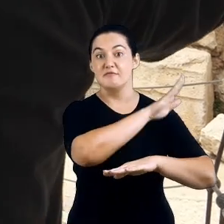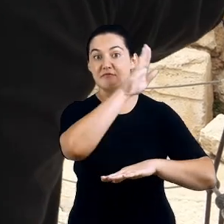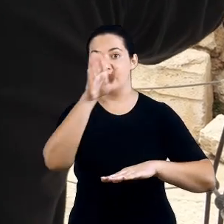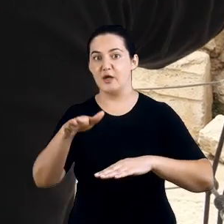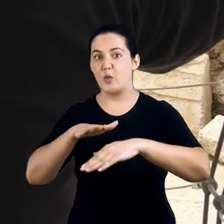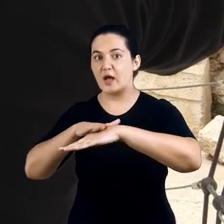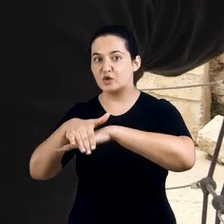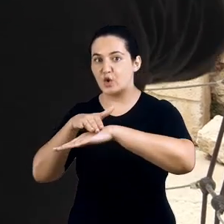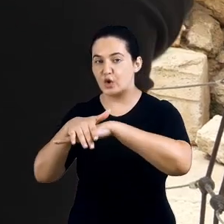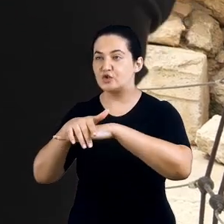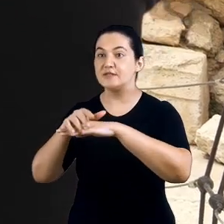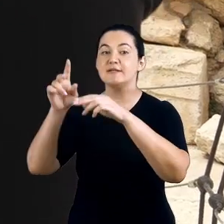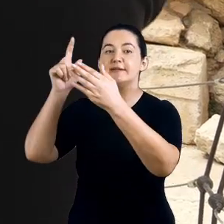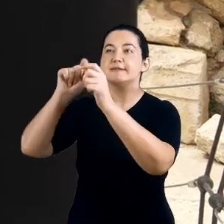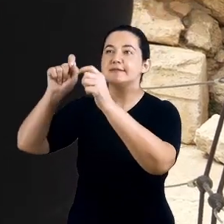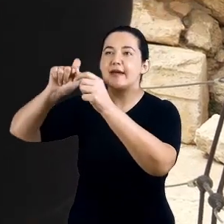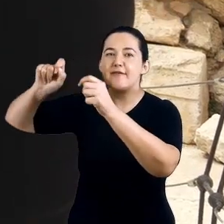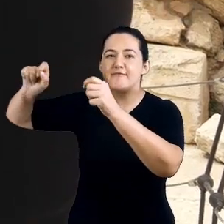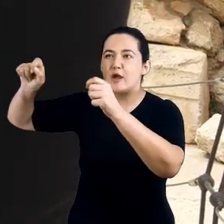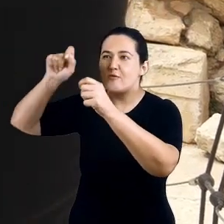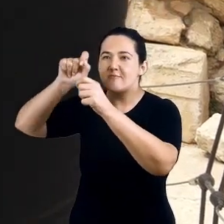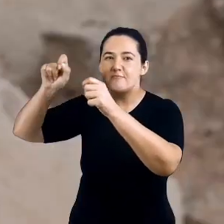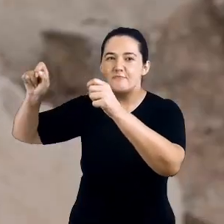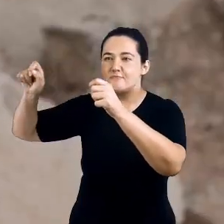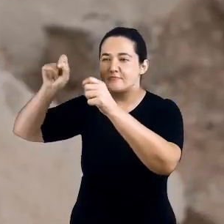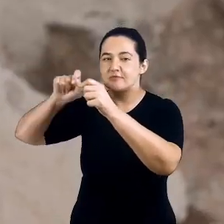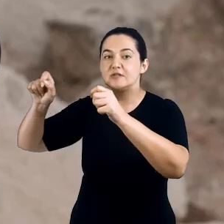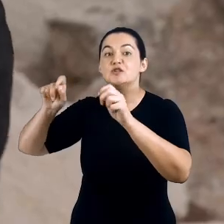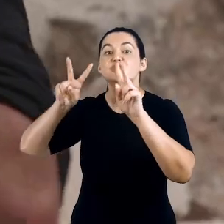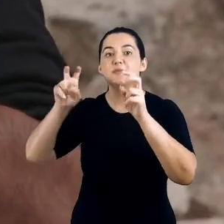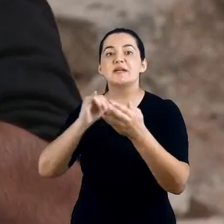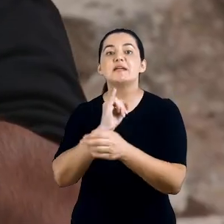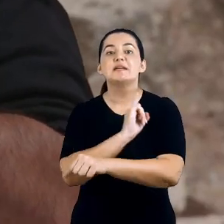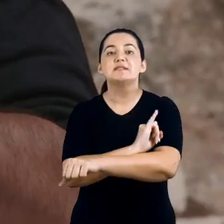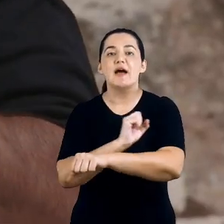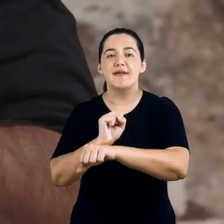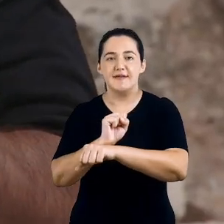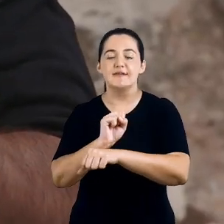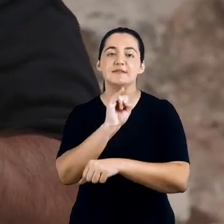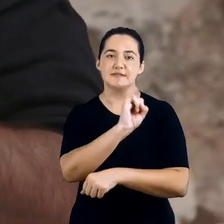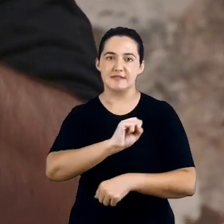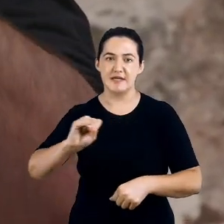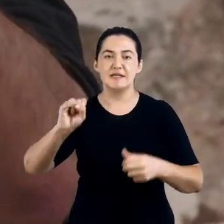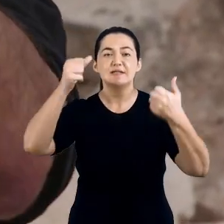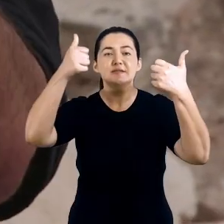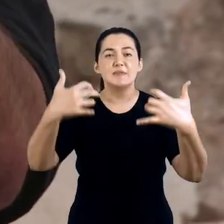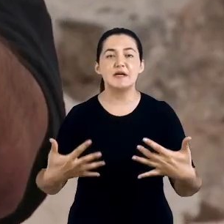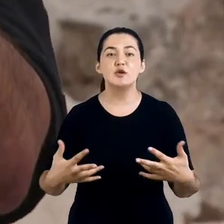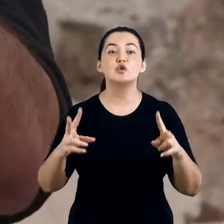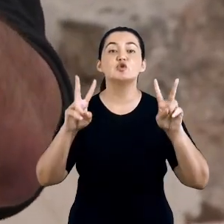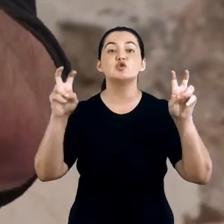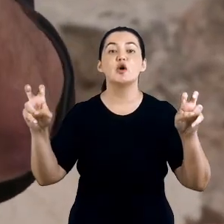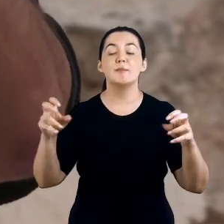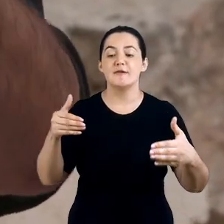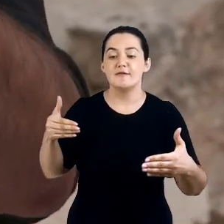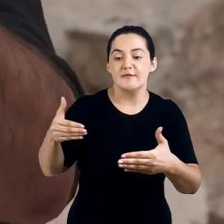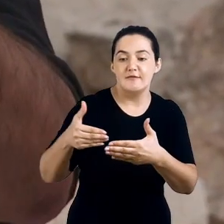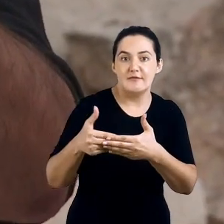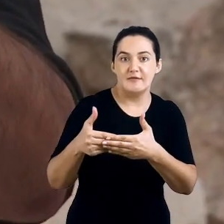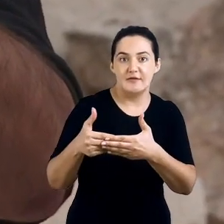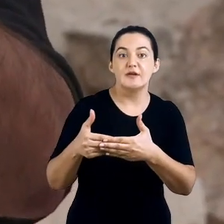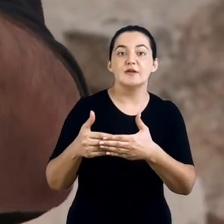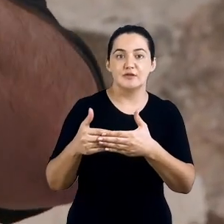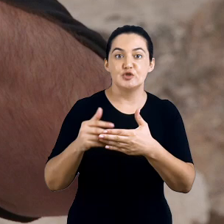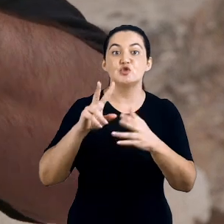à noite. Escreveu esses versos reconfortantes de Isaías, o profeta, falando sobre o fim dos